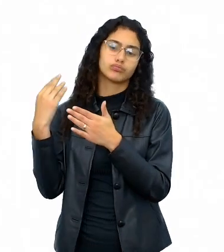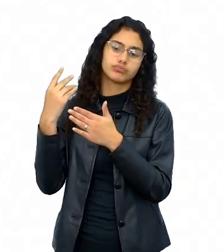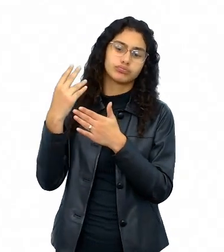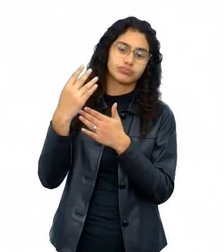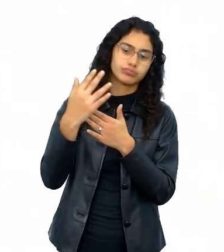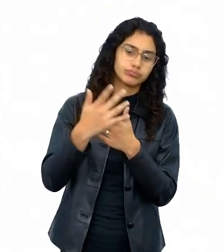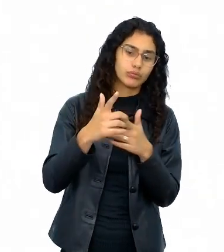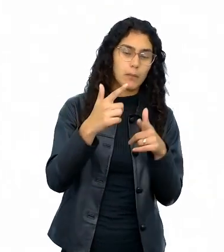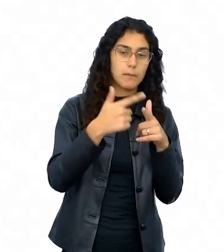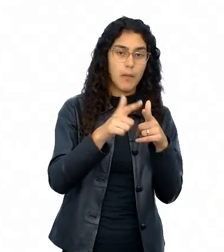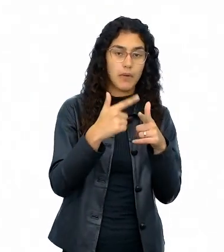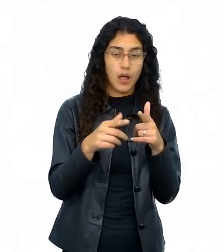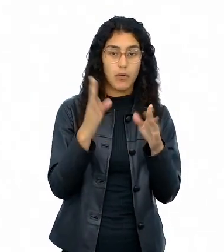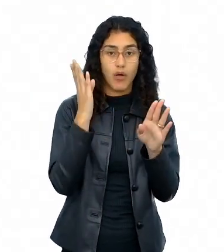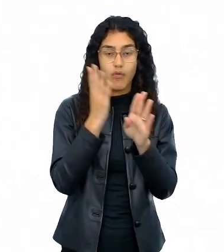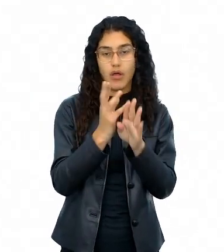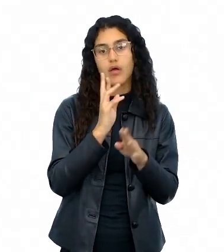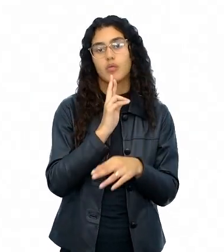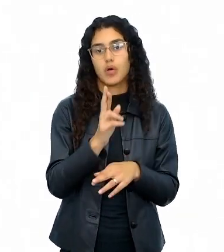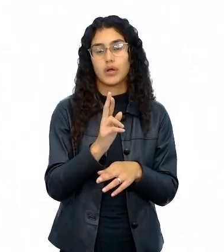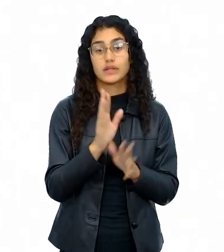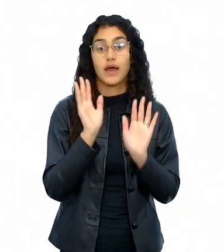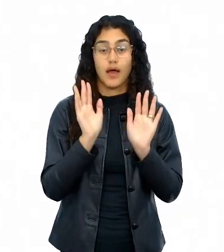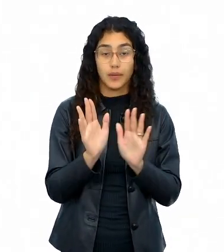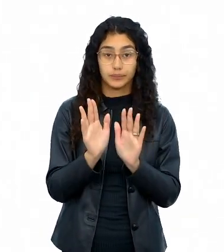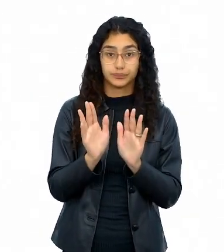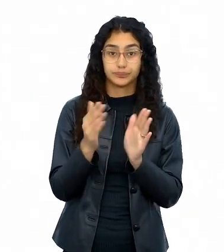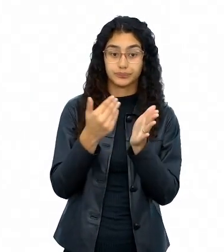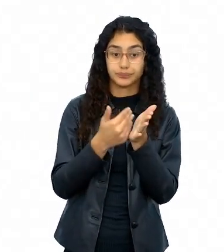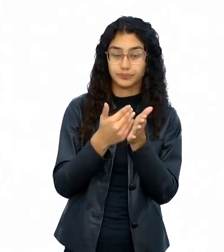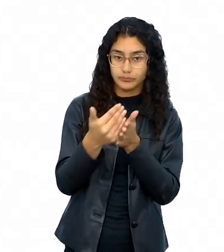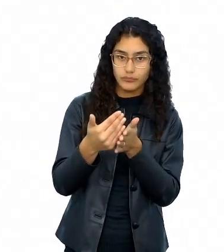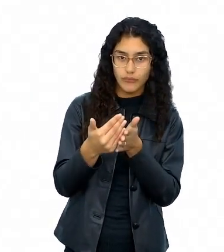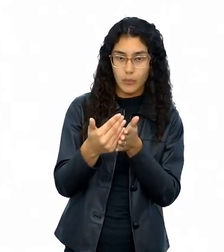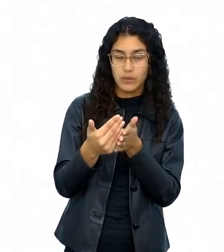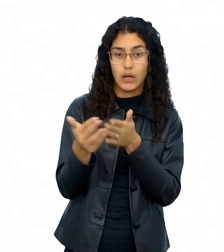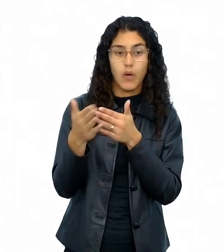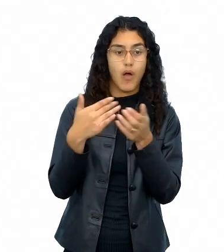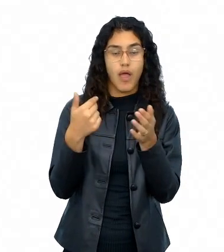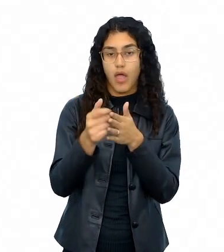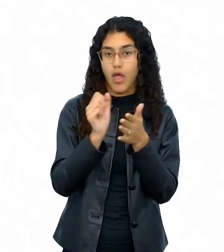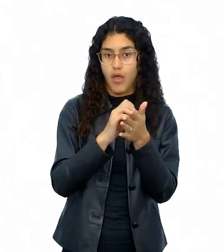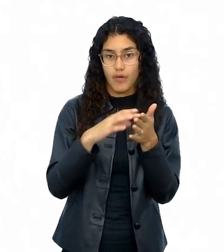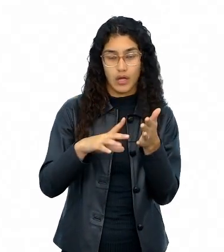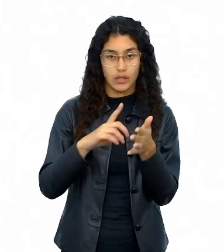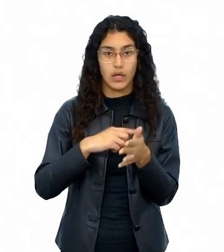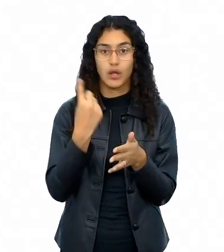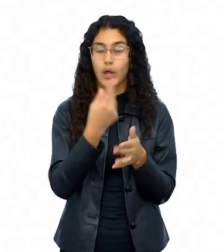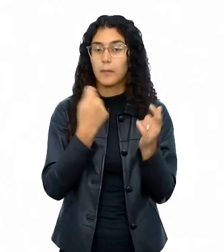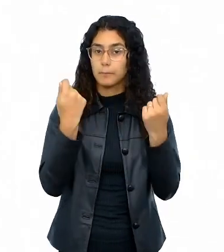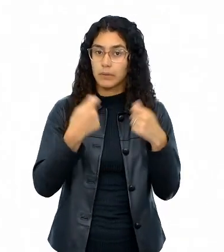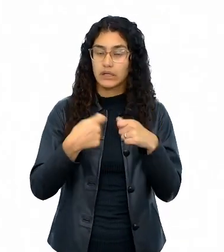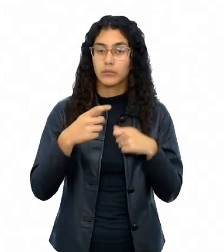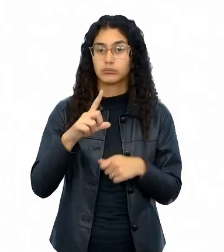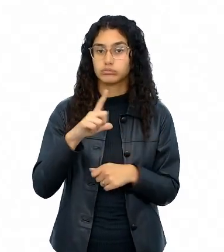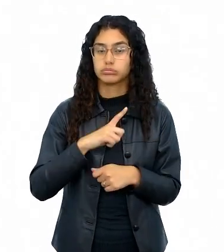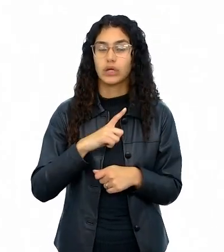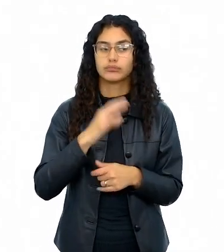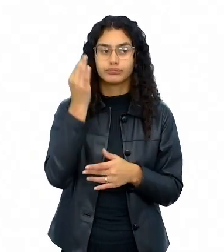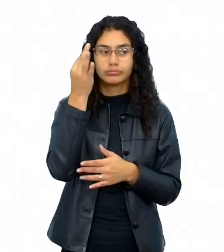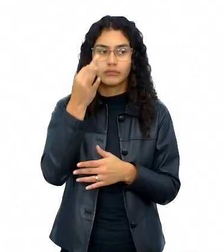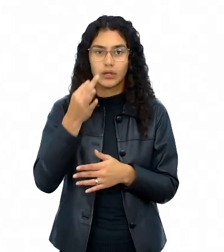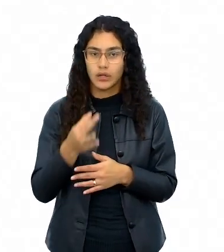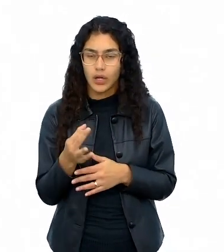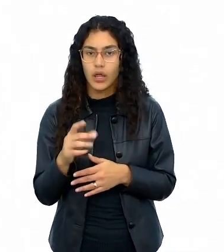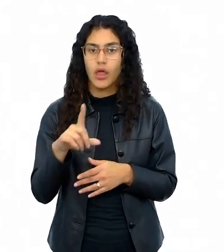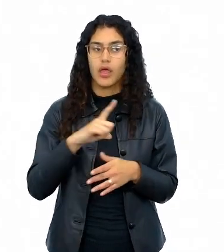de problemas. Gente, antes de iniciar qualquer atividade, a gente precisa certificar